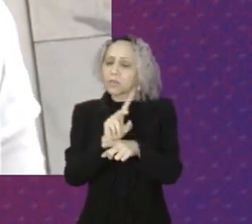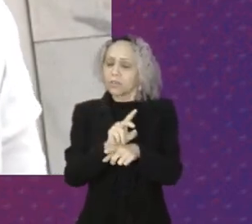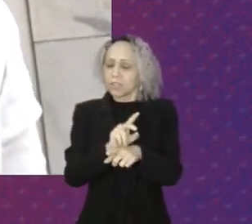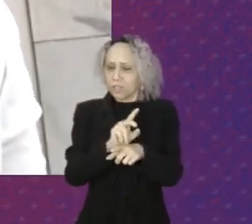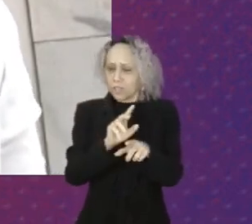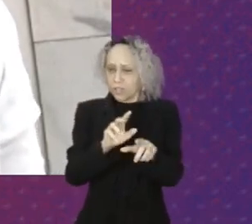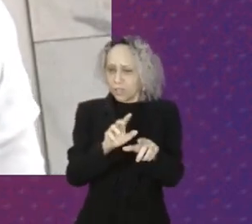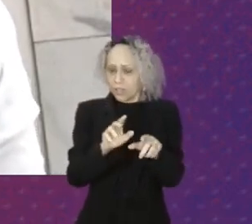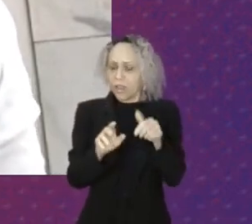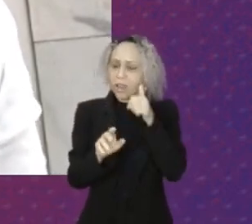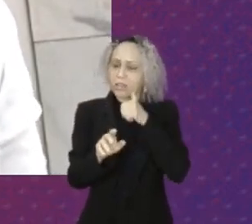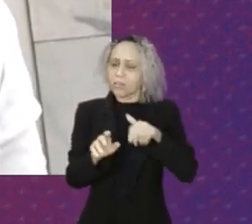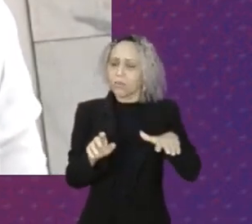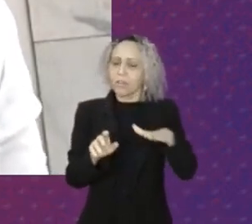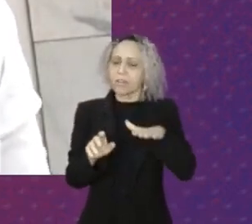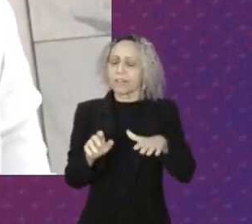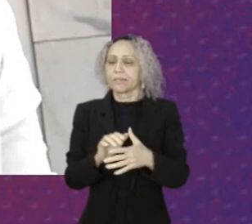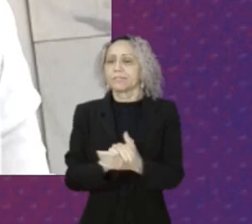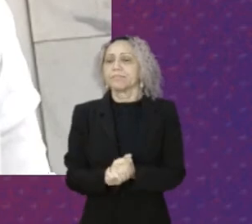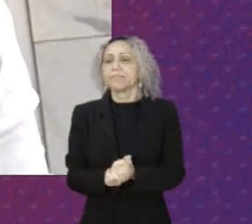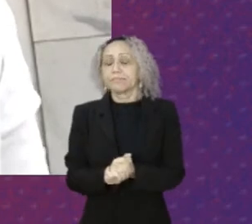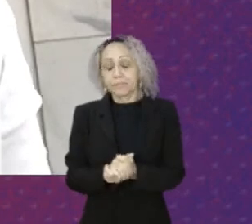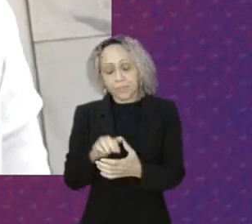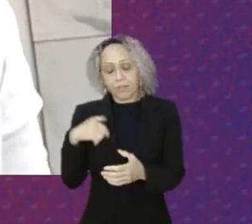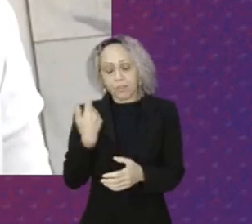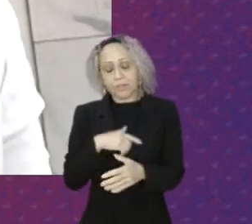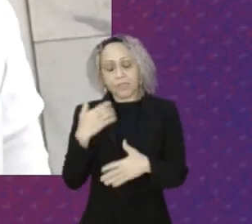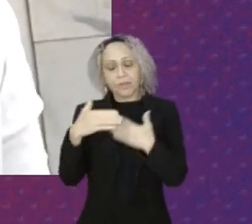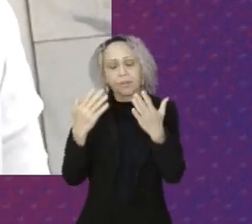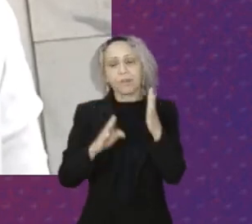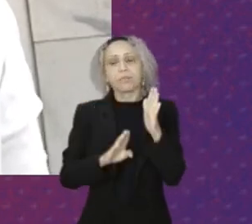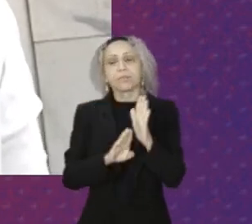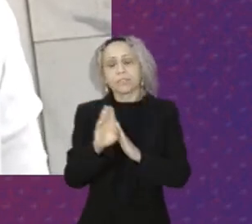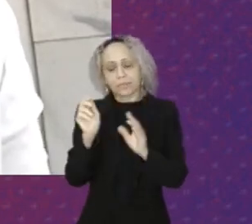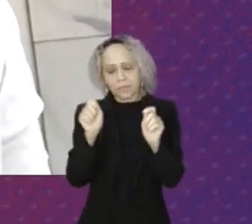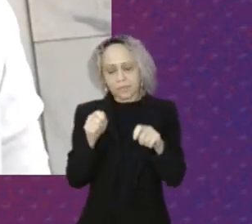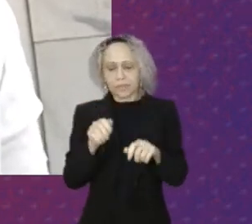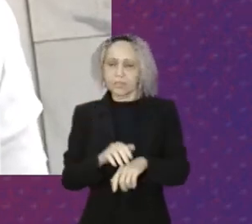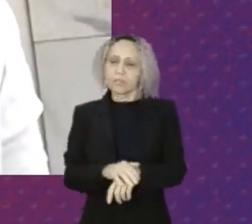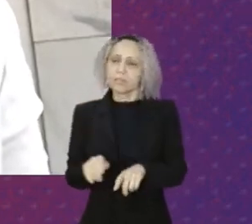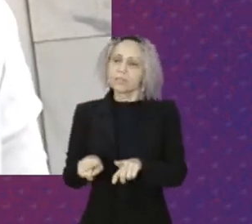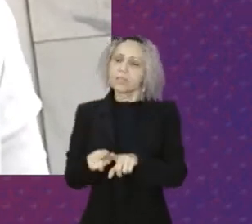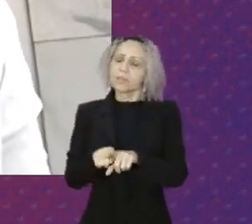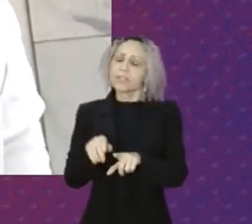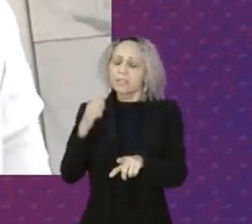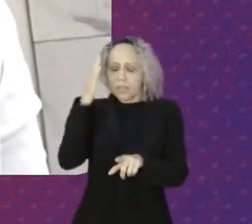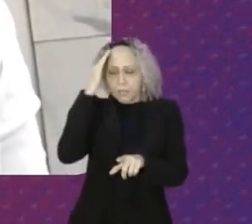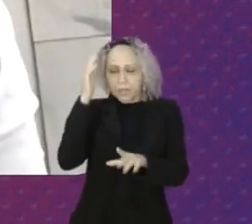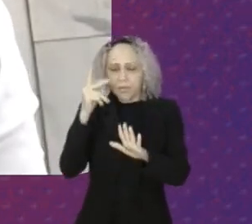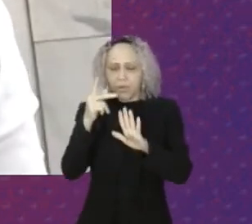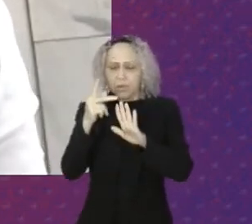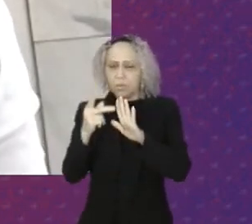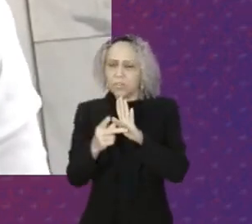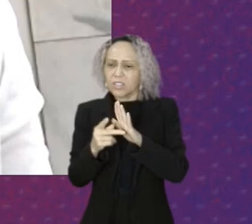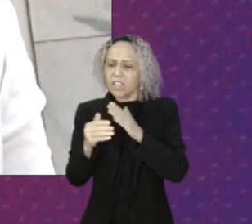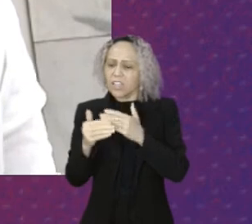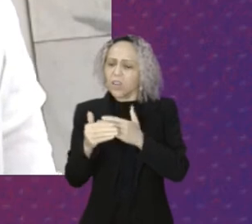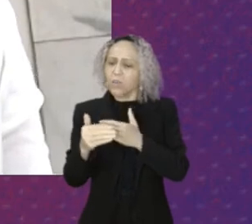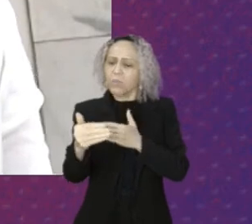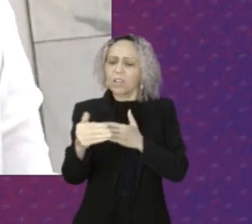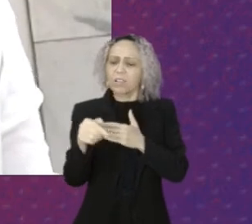das quais a gente precisa avançar. Mas, sobretudo, a gente sabe que o projeto de longo prazo que a gente precisa para o